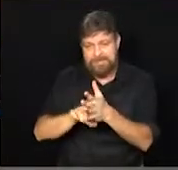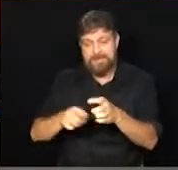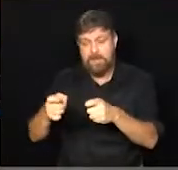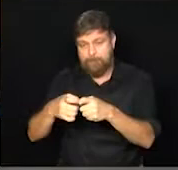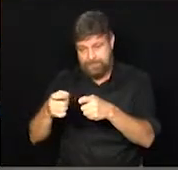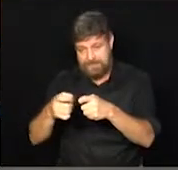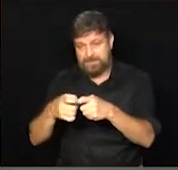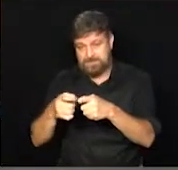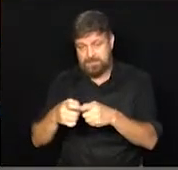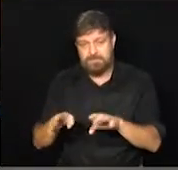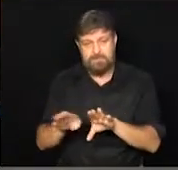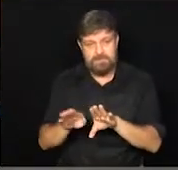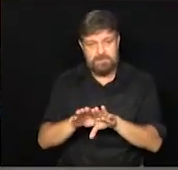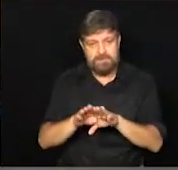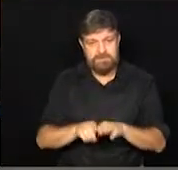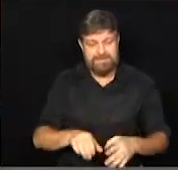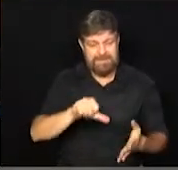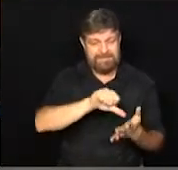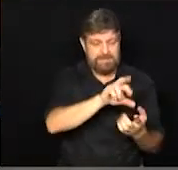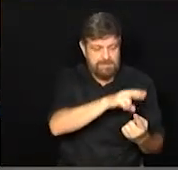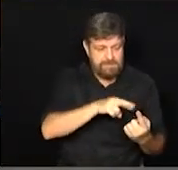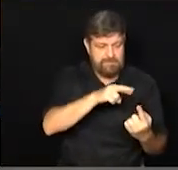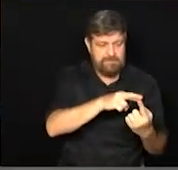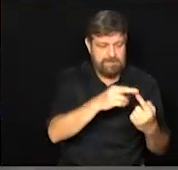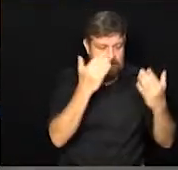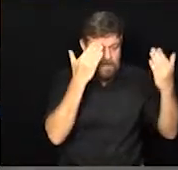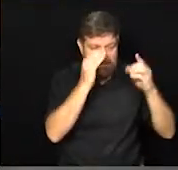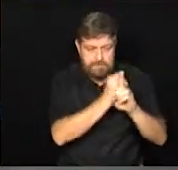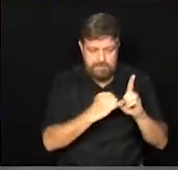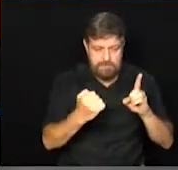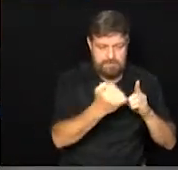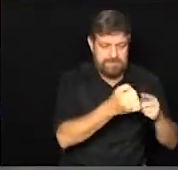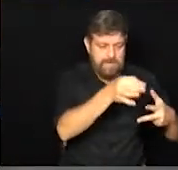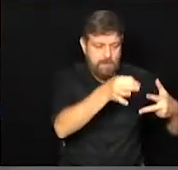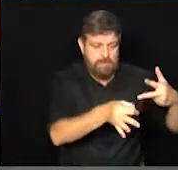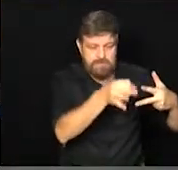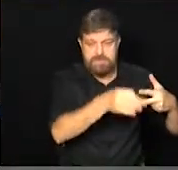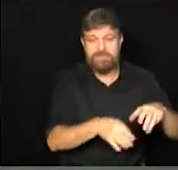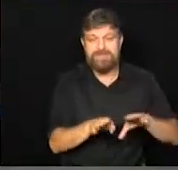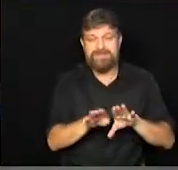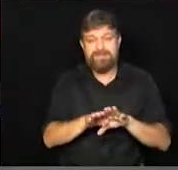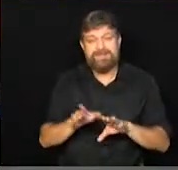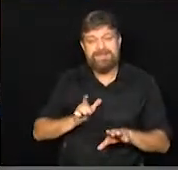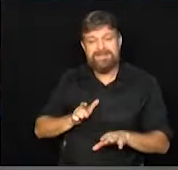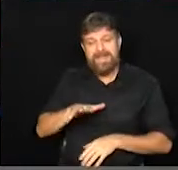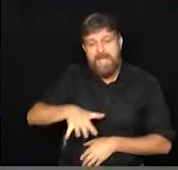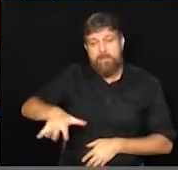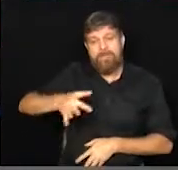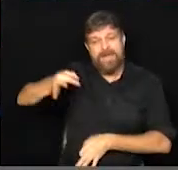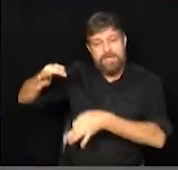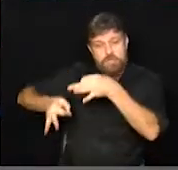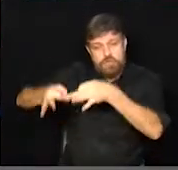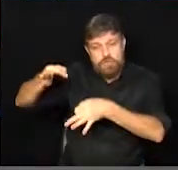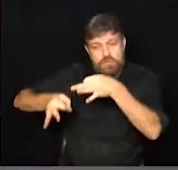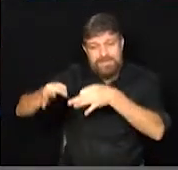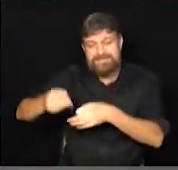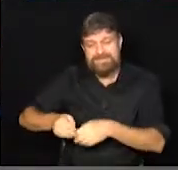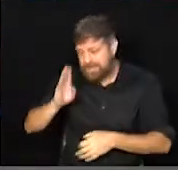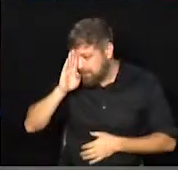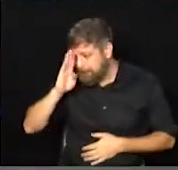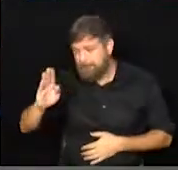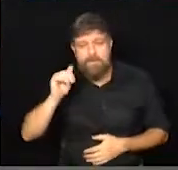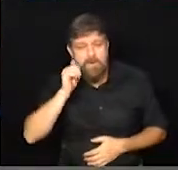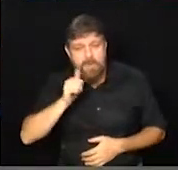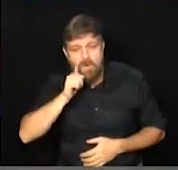médico-legais, centros de referência e atendimento psicossocial e jurídico, juizados de violência doméstica e familiar contra mulheres, equipe